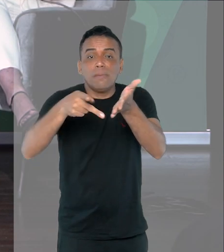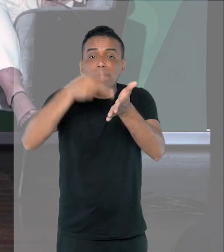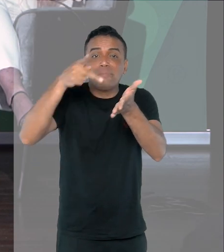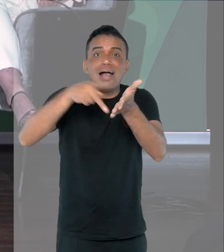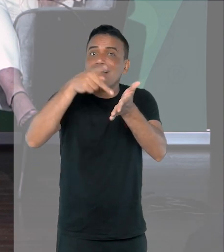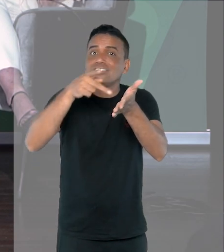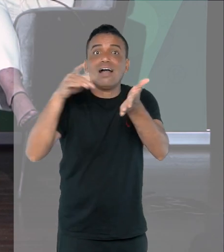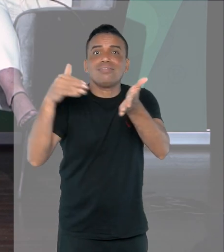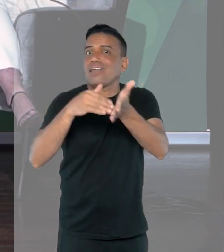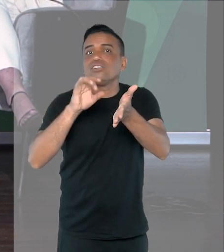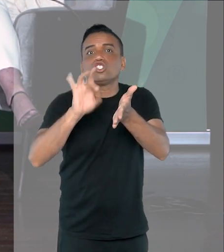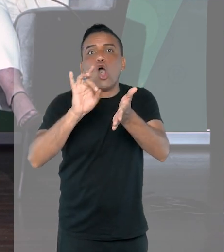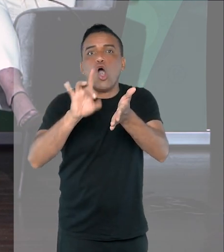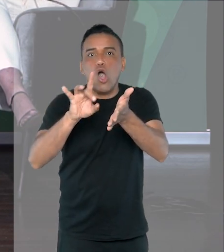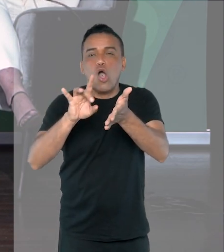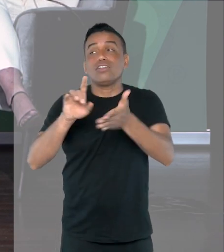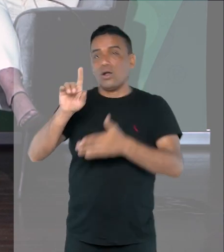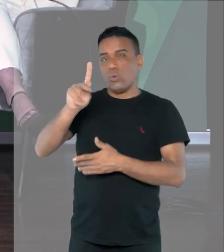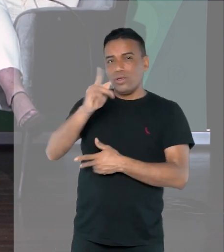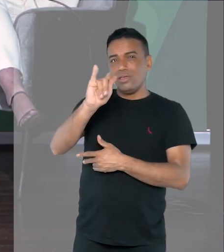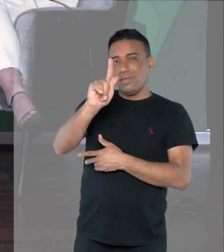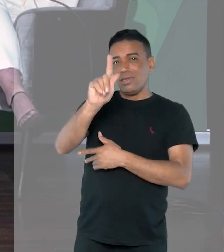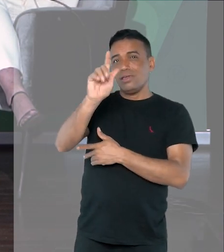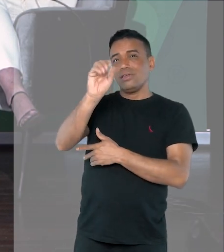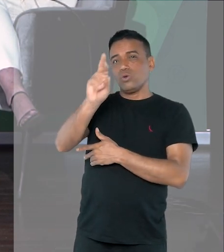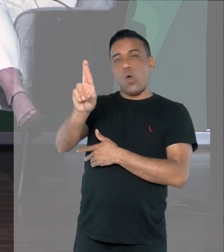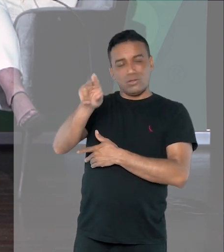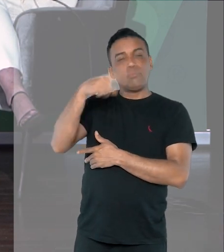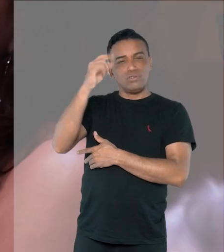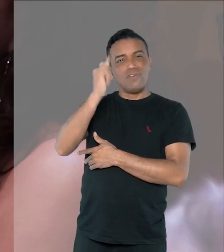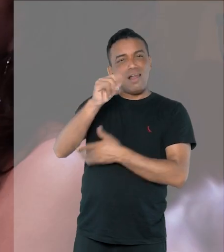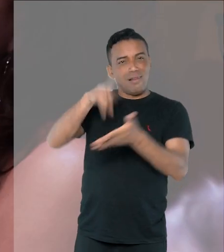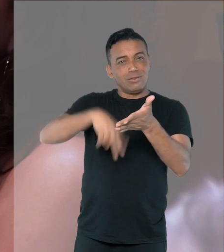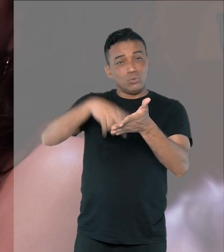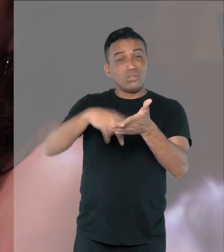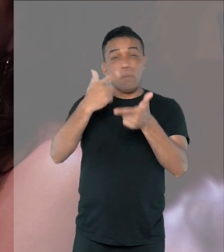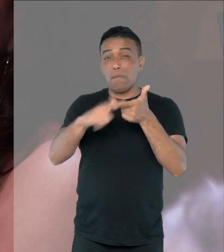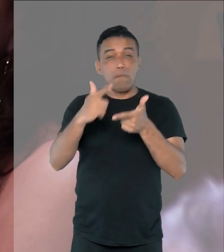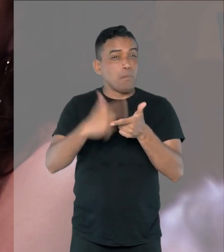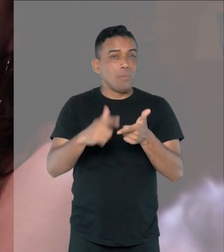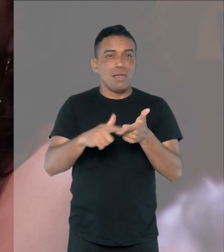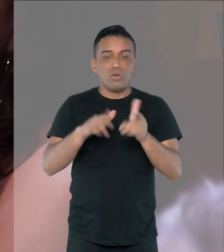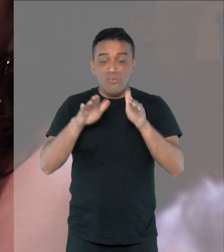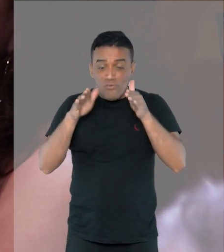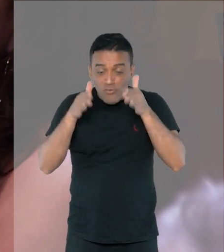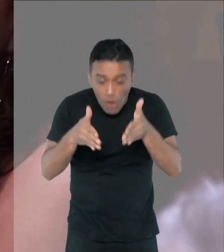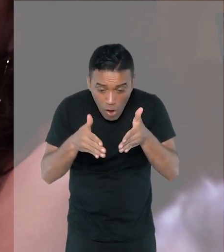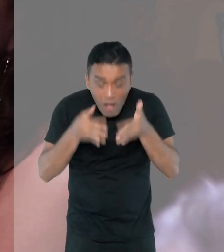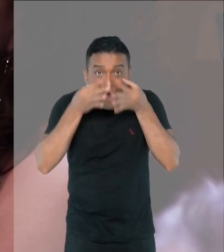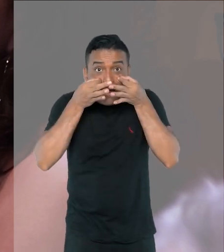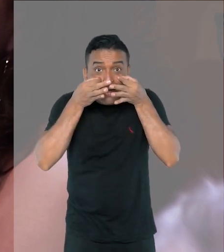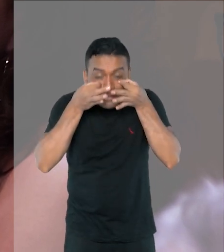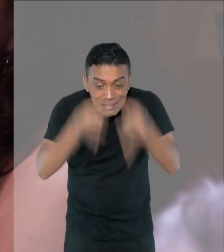mais ler mais do que 20 páginas. Não sei, o Igor depois pode falar como é que está a leitura, mas eu acho que há um problema de foco, de